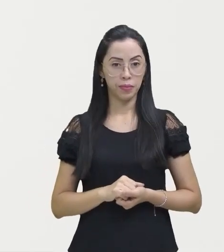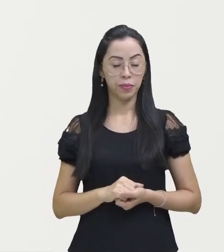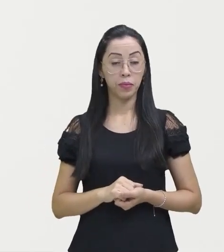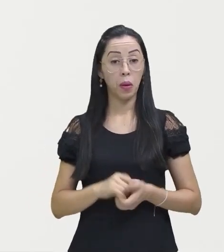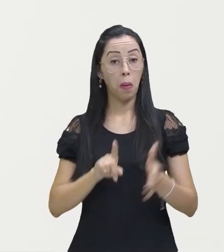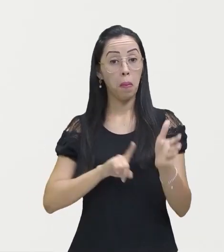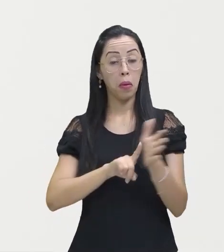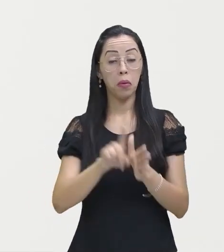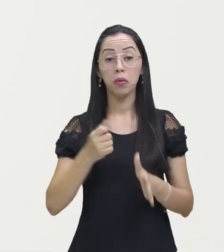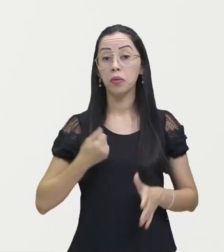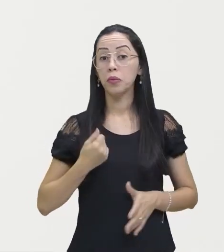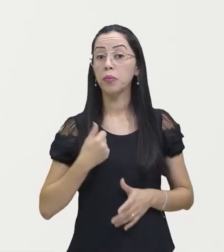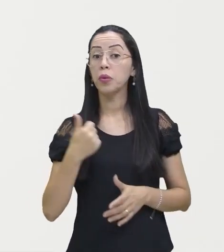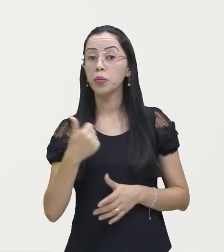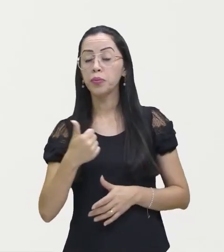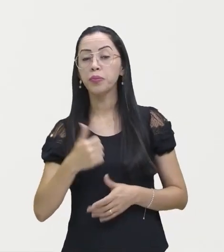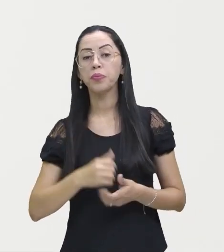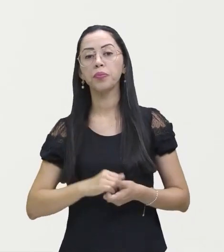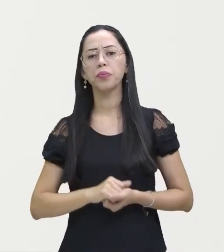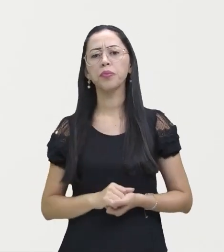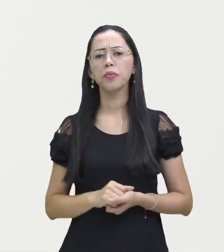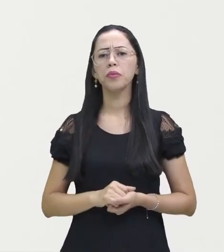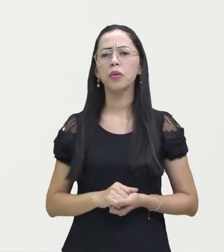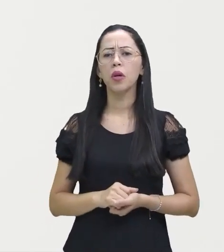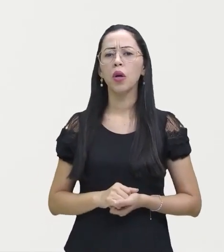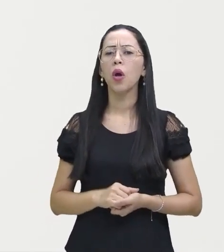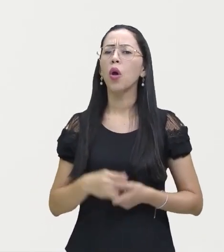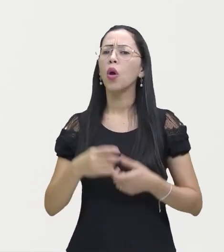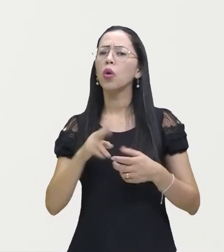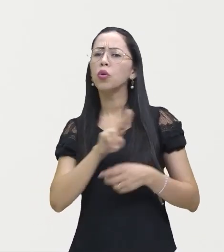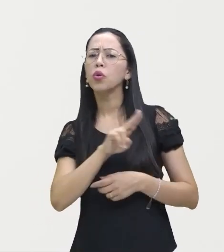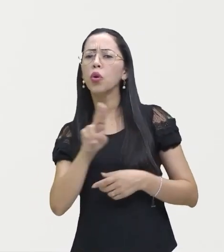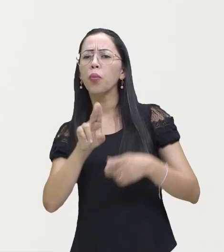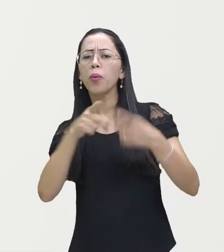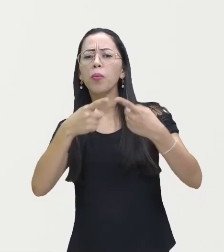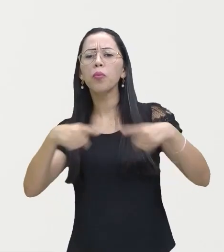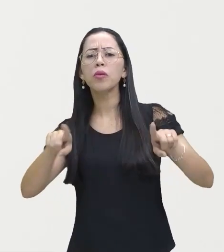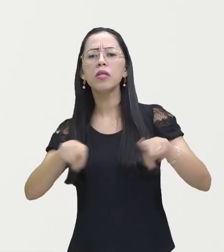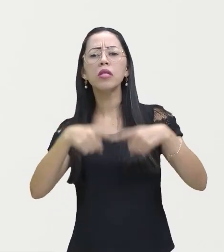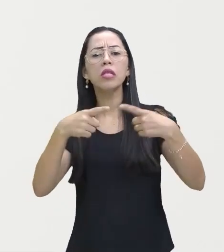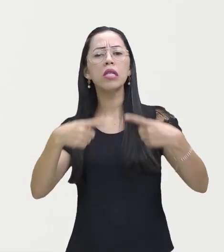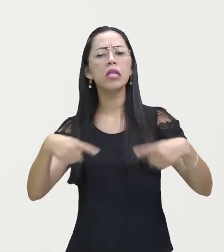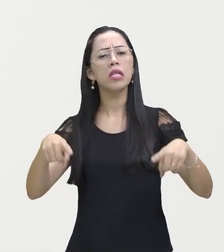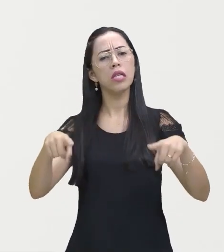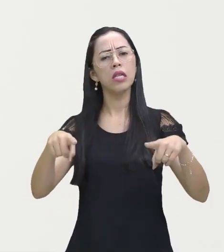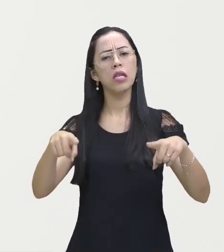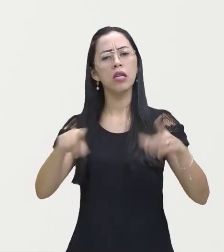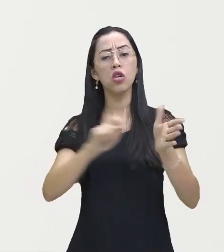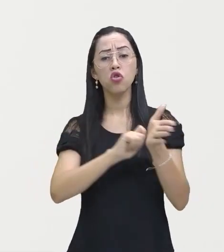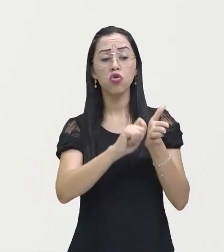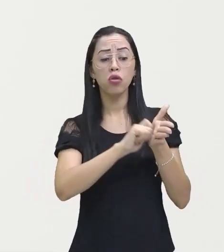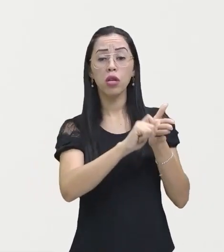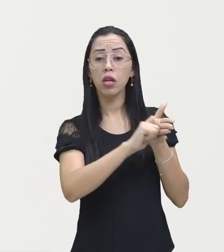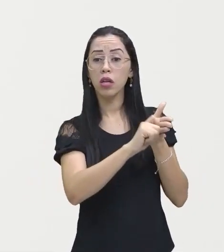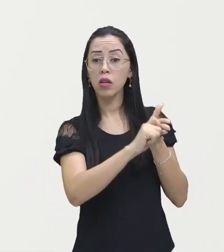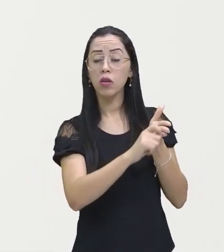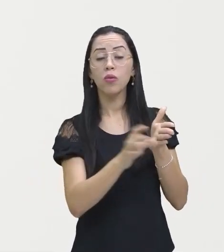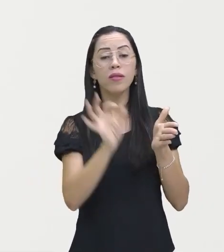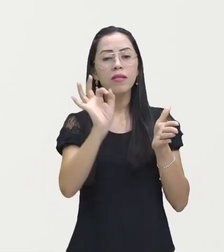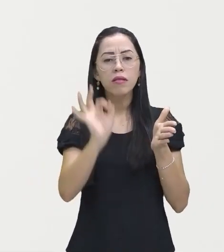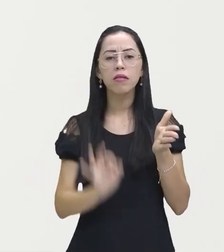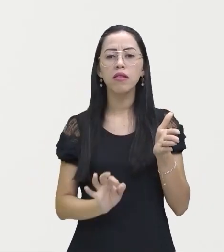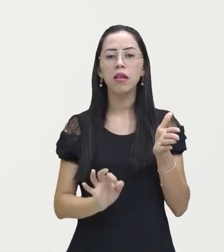Primeira questão, onde o nome da musiquinha de hoje está escrito corretamente? Letra A, a linda